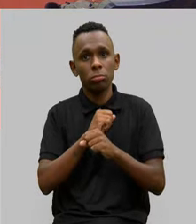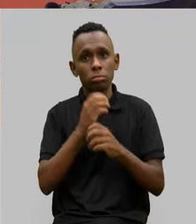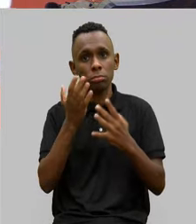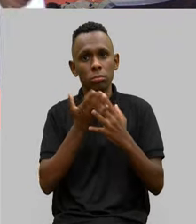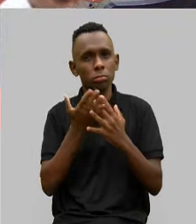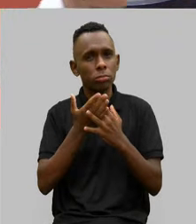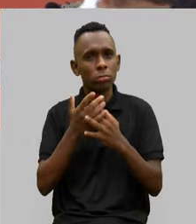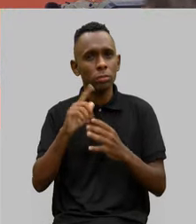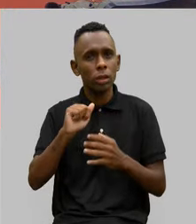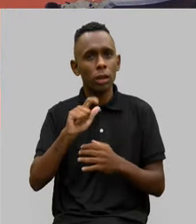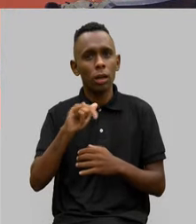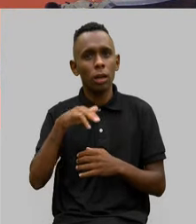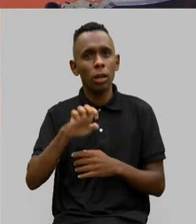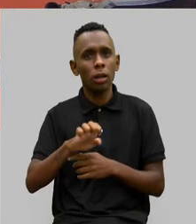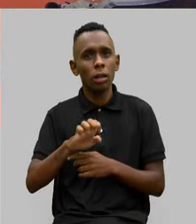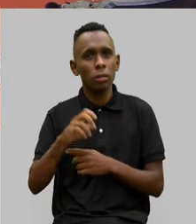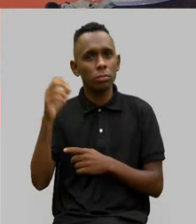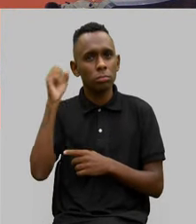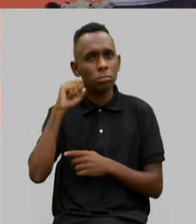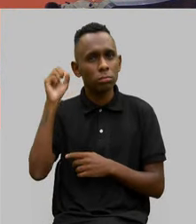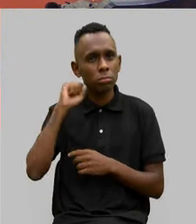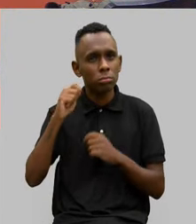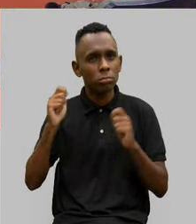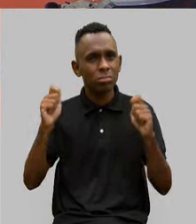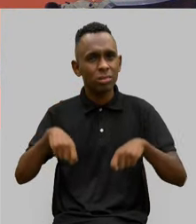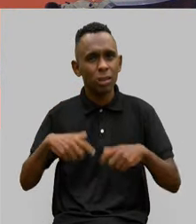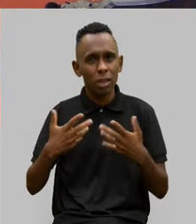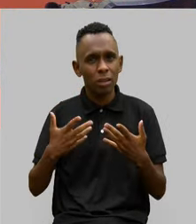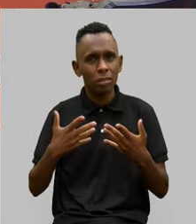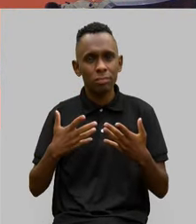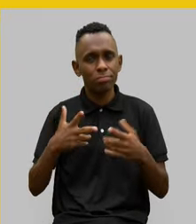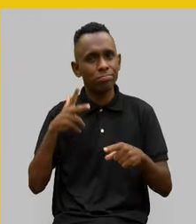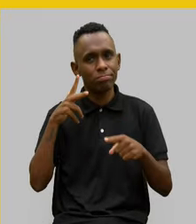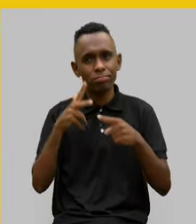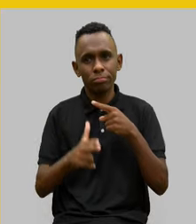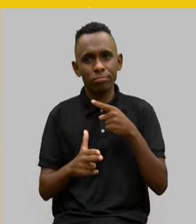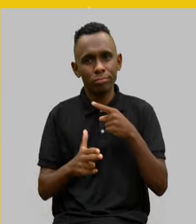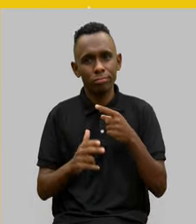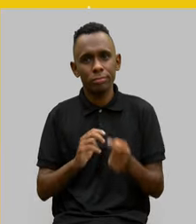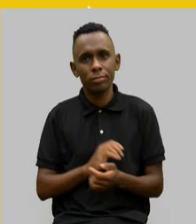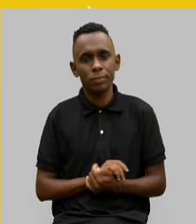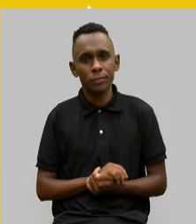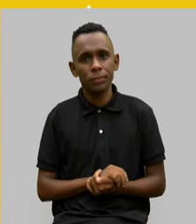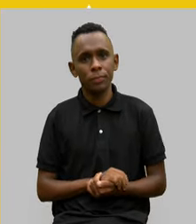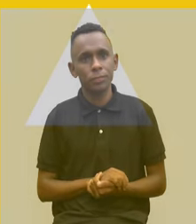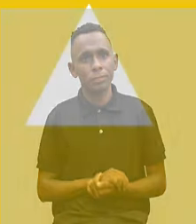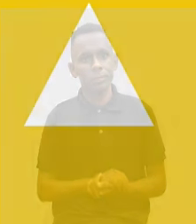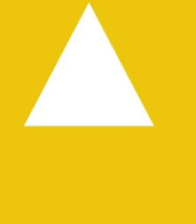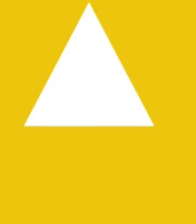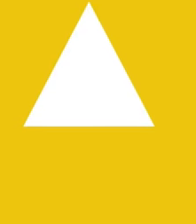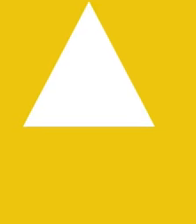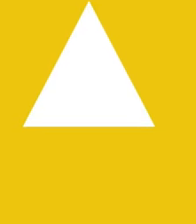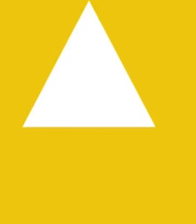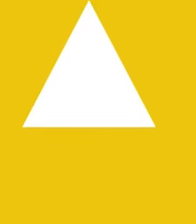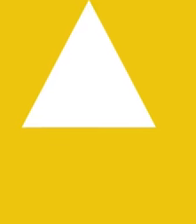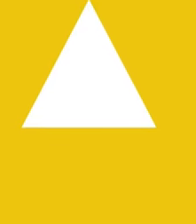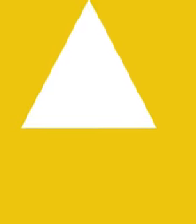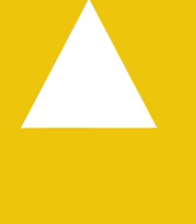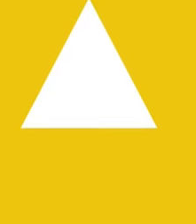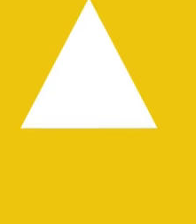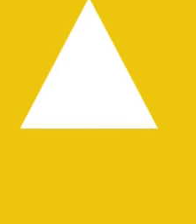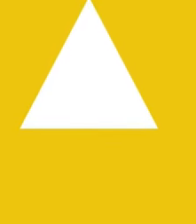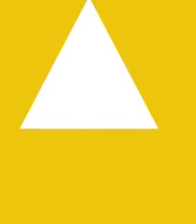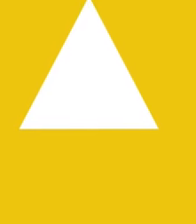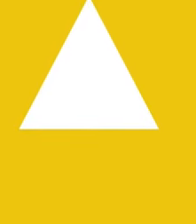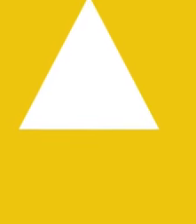escuta ela não me escuta caiu geral eu